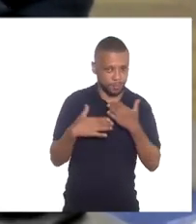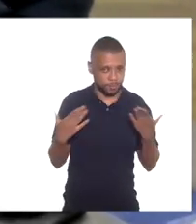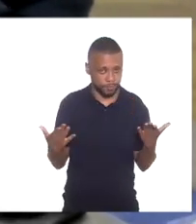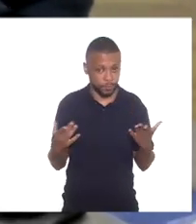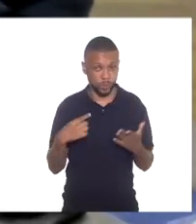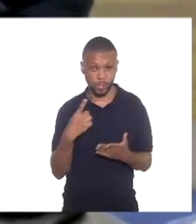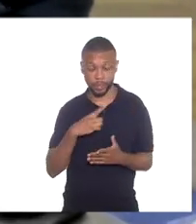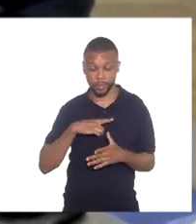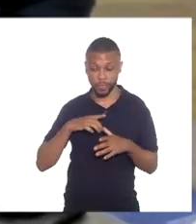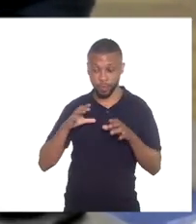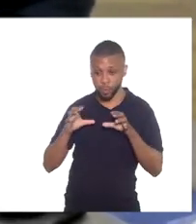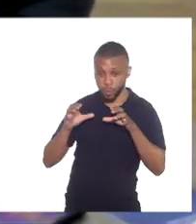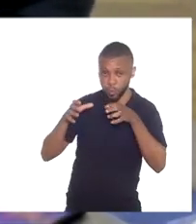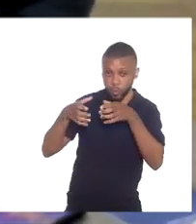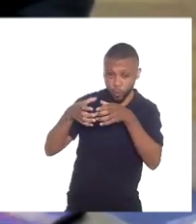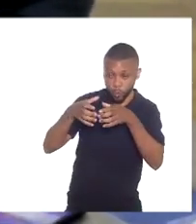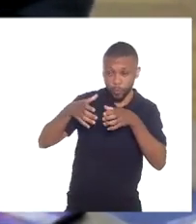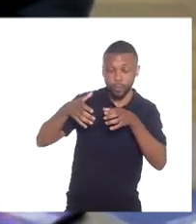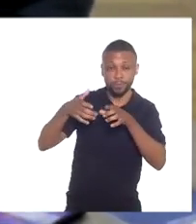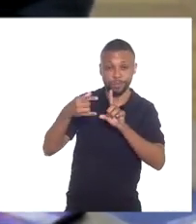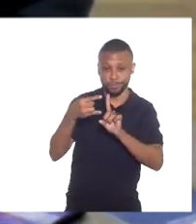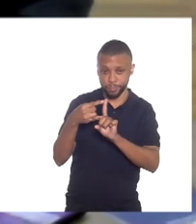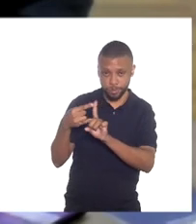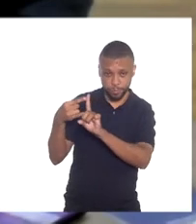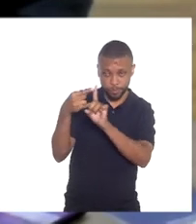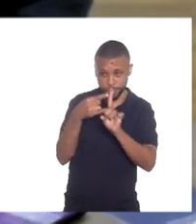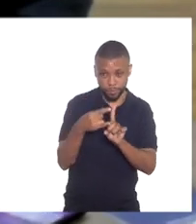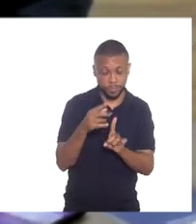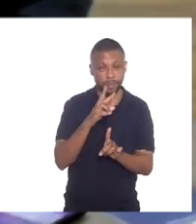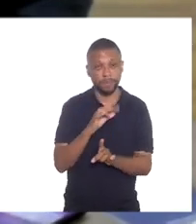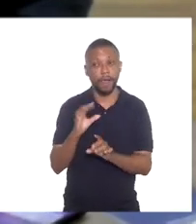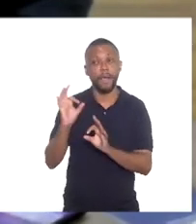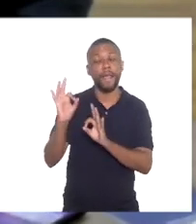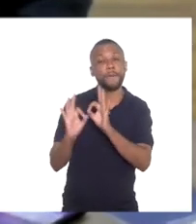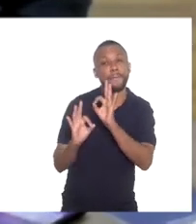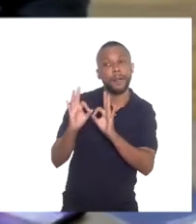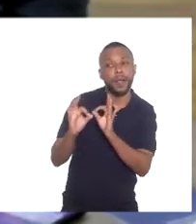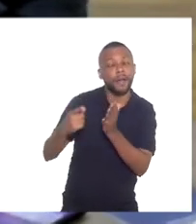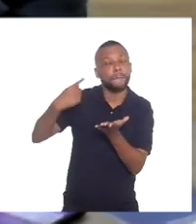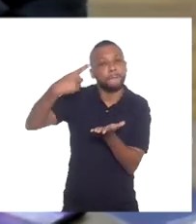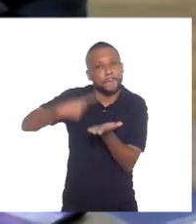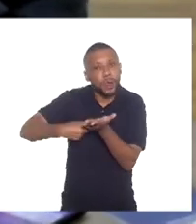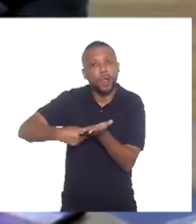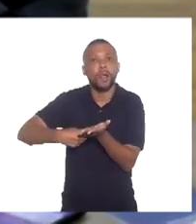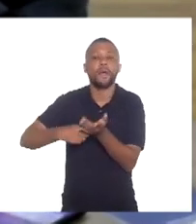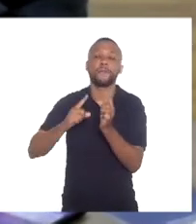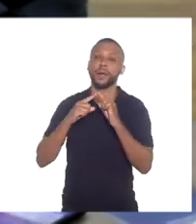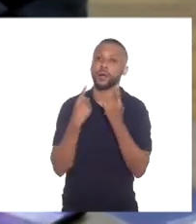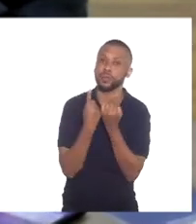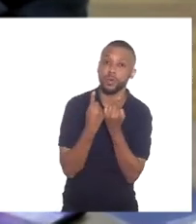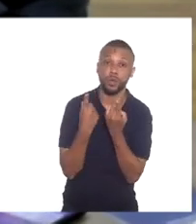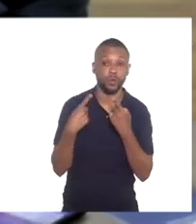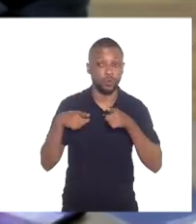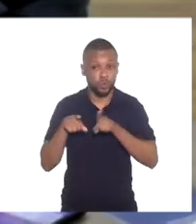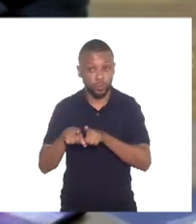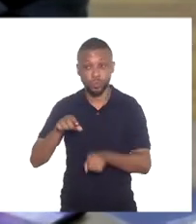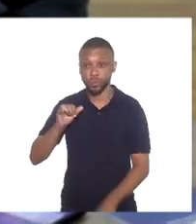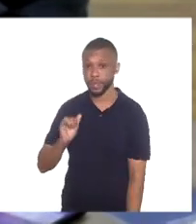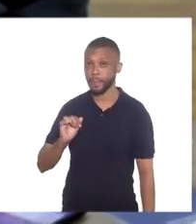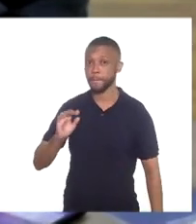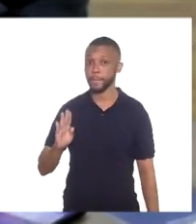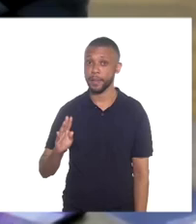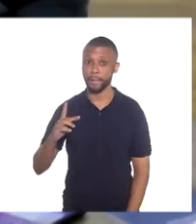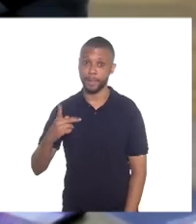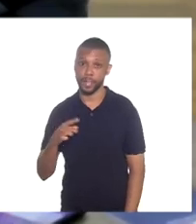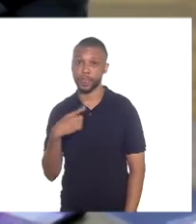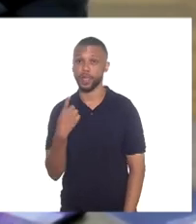Nós temos um grupo que vai preparar uma reunião de oportunidade com o IBP. Eu acho fundamental a gente